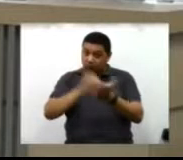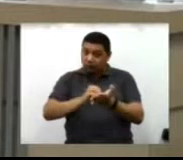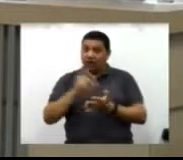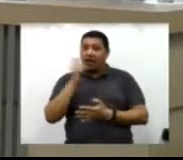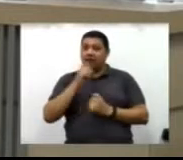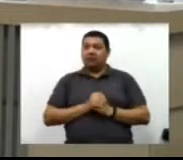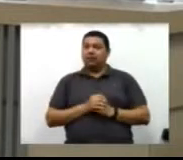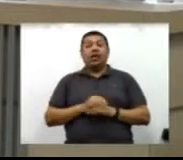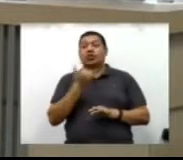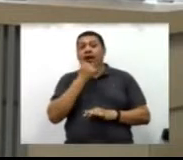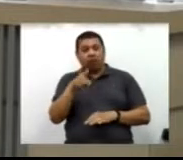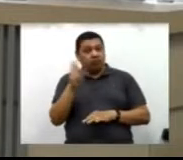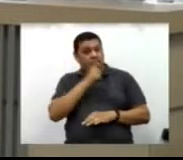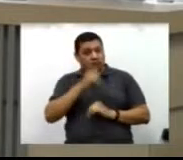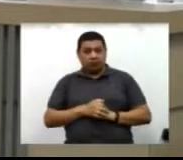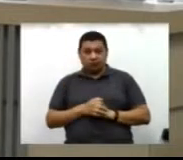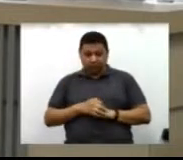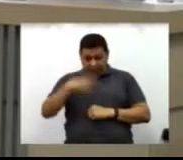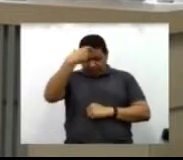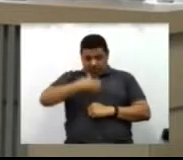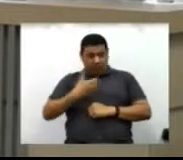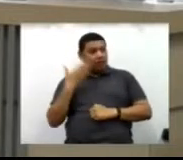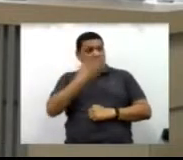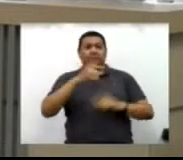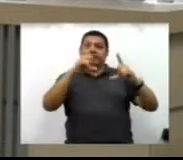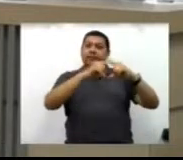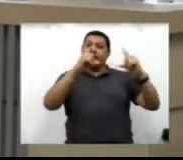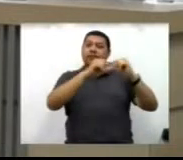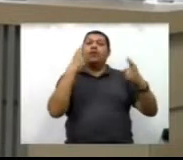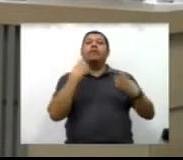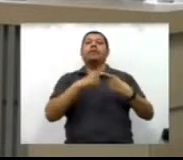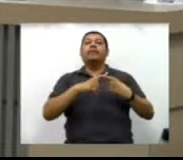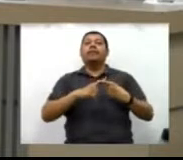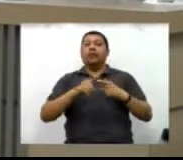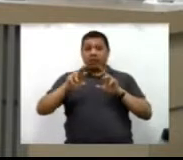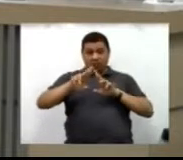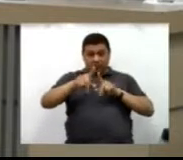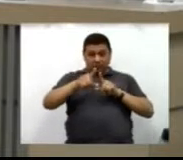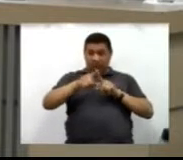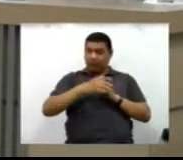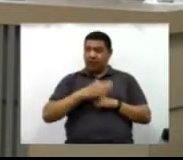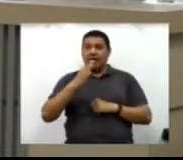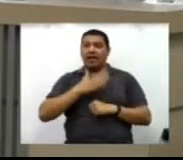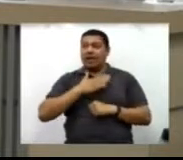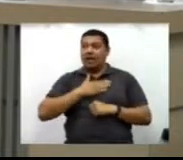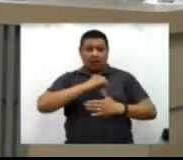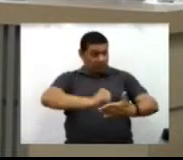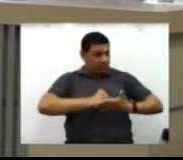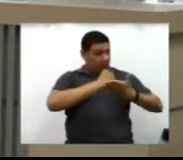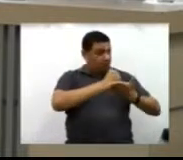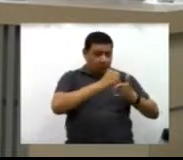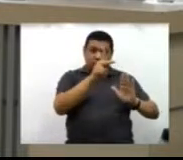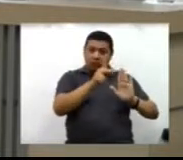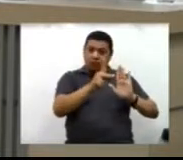essa casa. Este vereador foi a Brasília receber um prêmio porque, diferente de Vossa Excelência, eu elaborei um projeto de